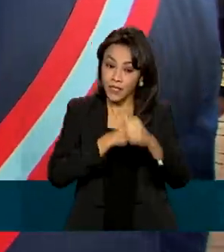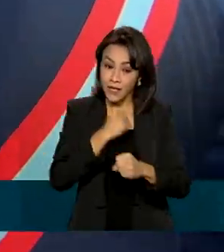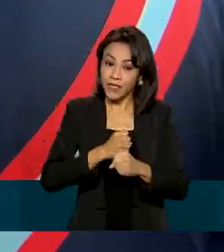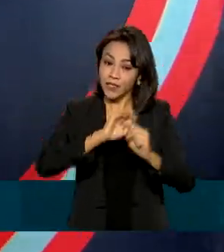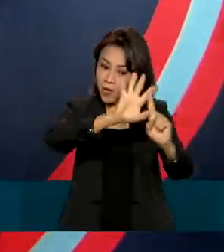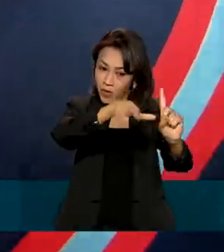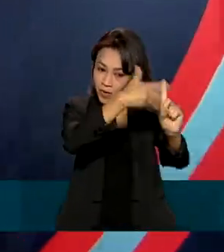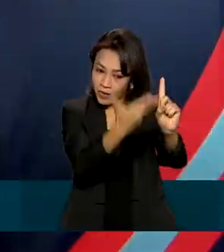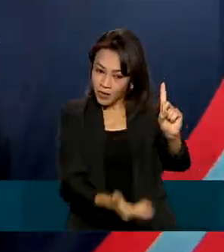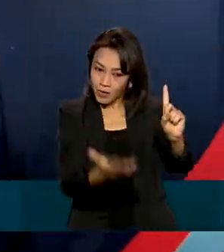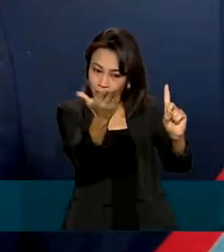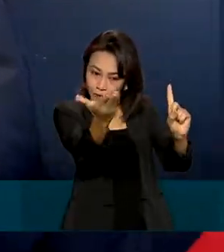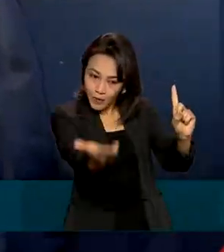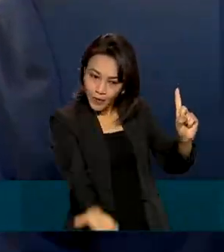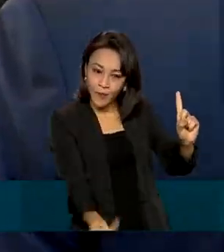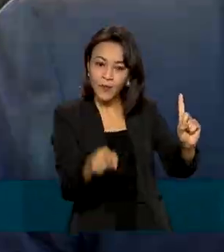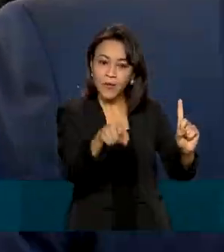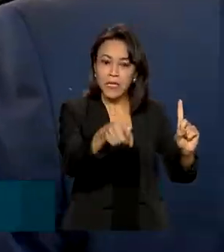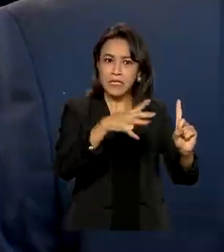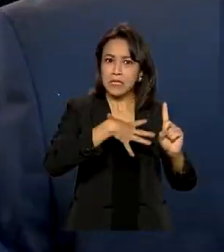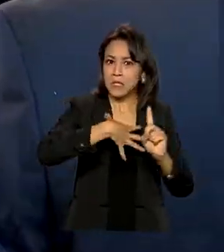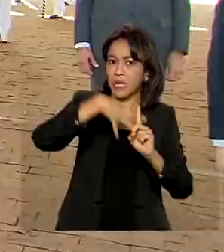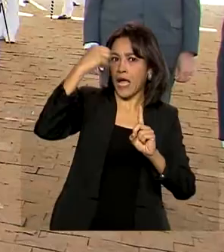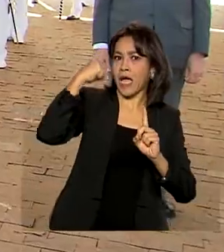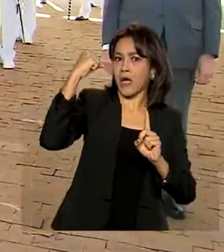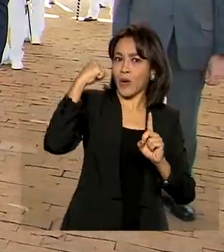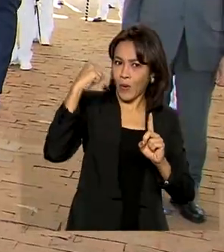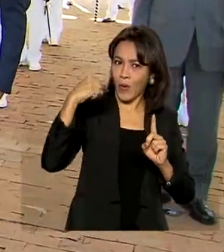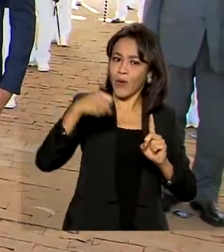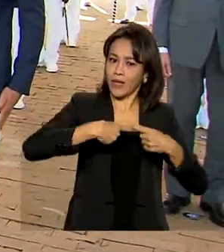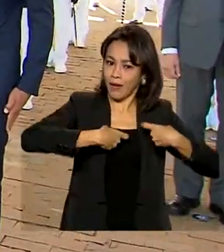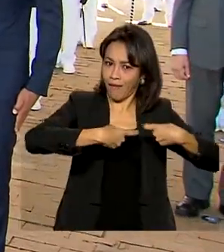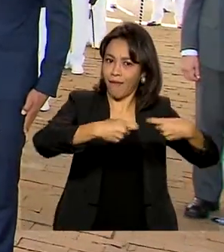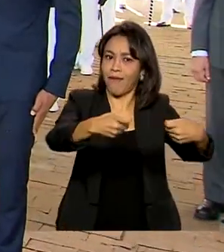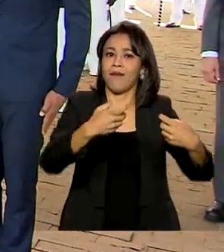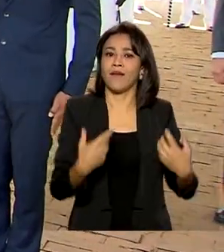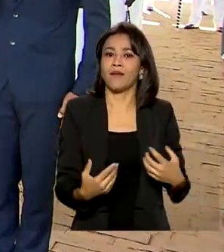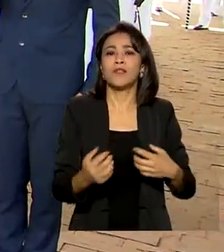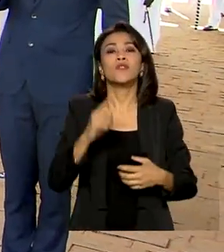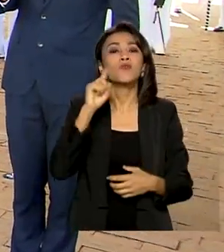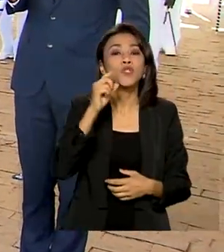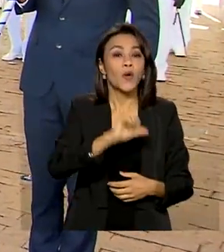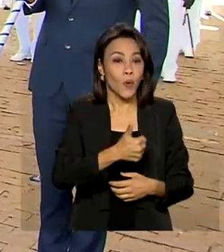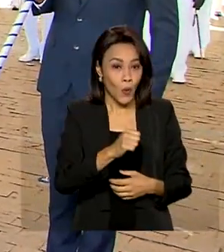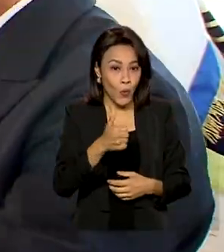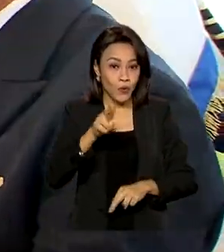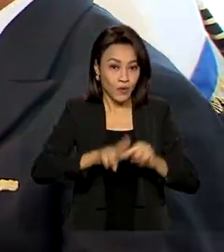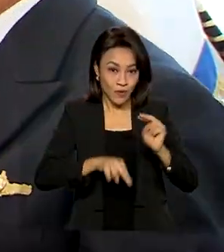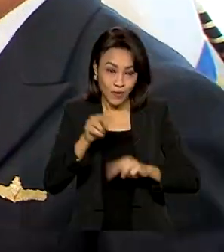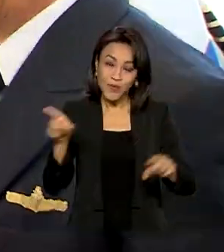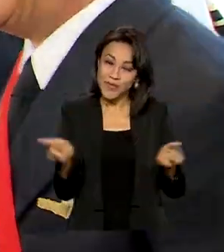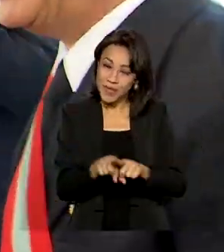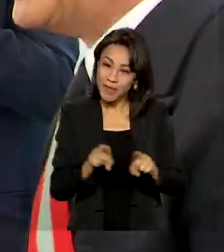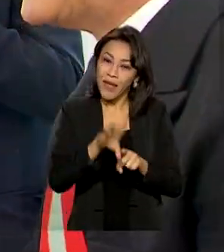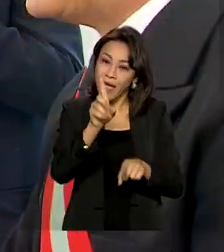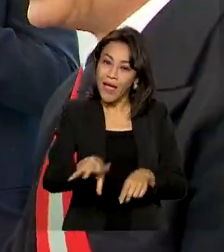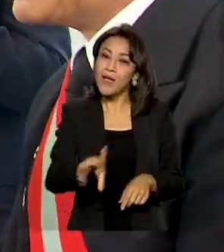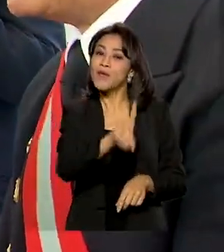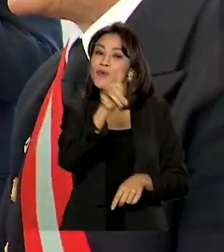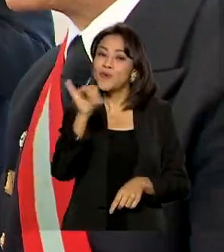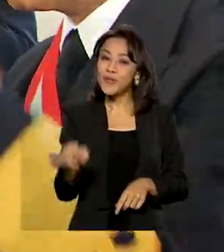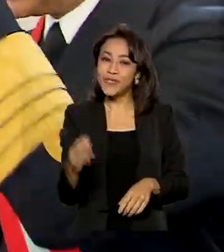Imperial Marinheiro Marcílio Dias o dos heróis da batalha do Riachuelo o dia Onze de Junho também é conhecido como o dia da